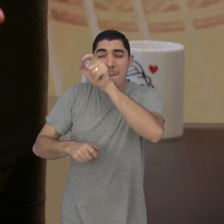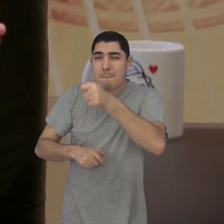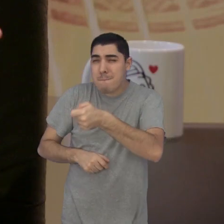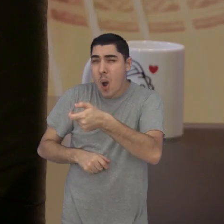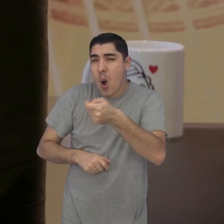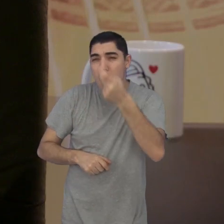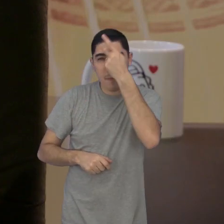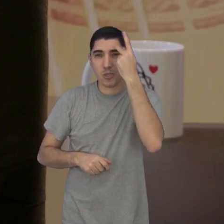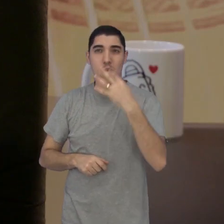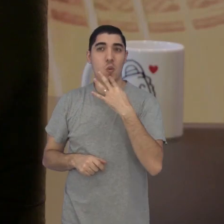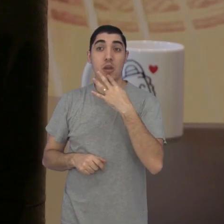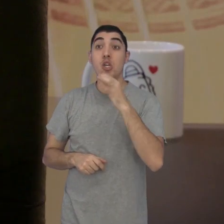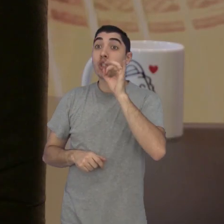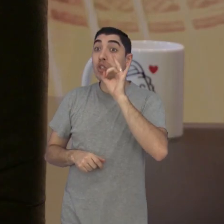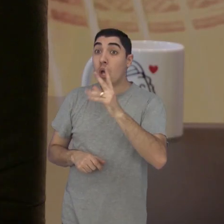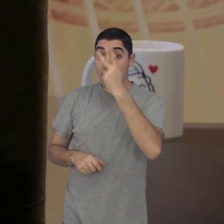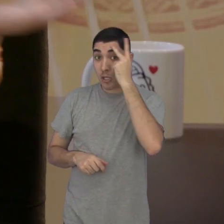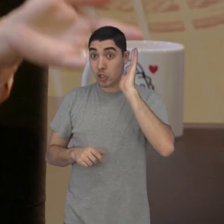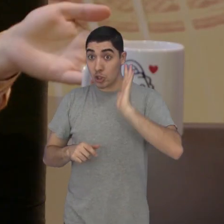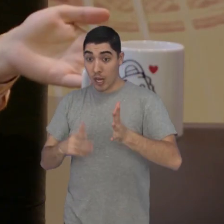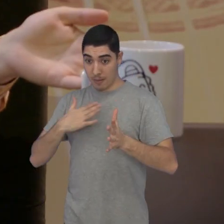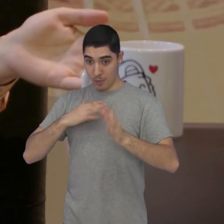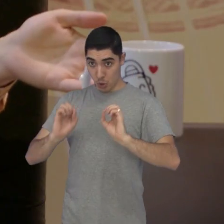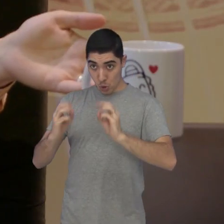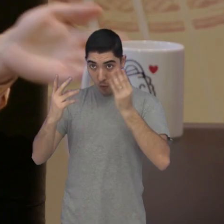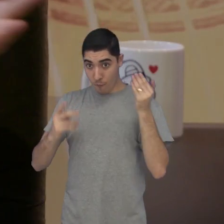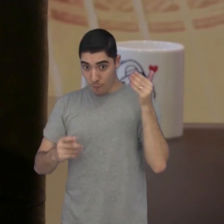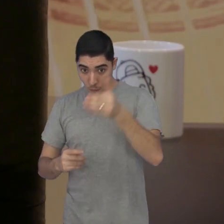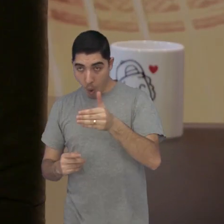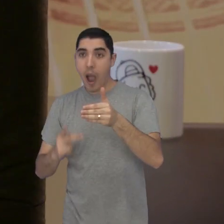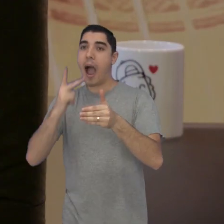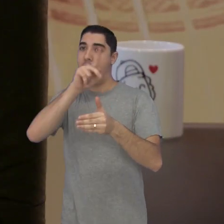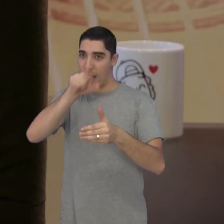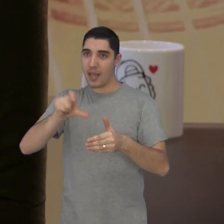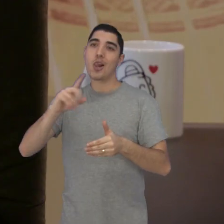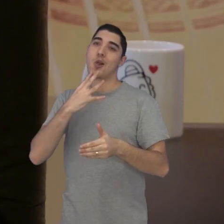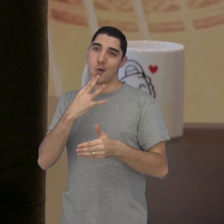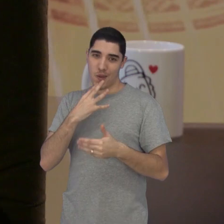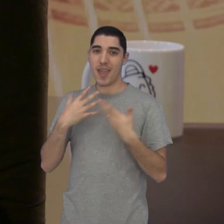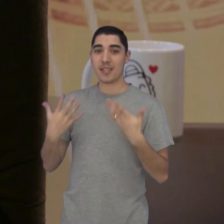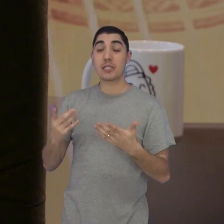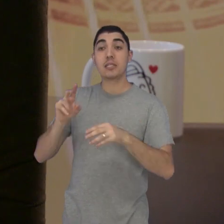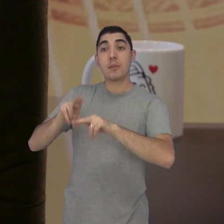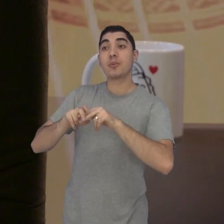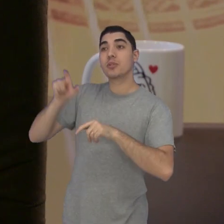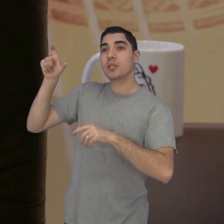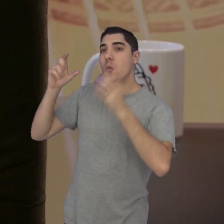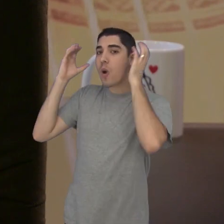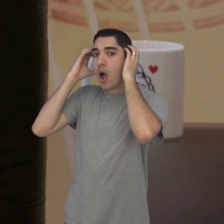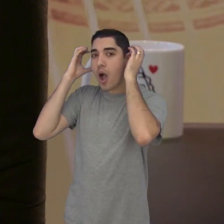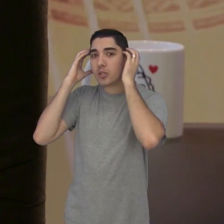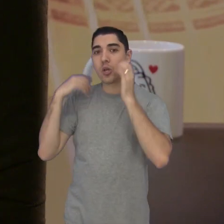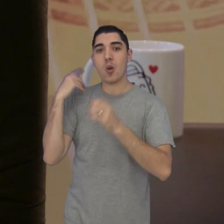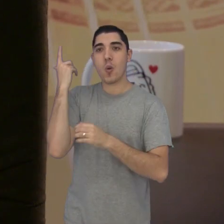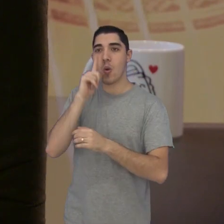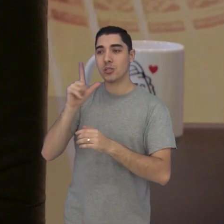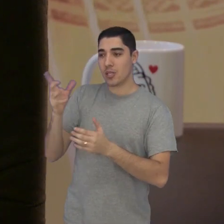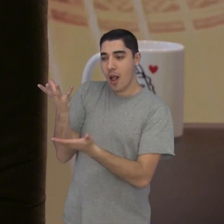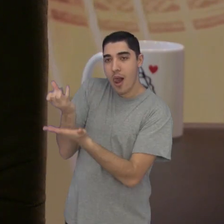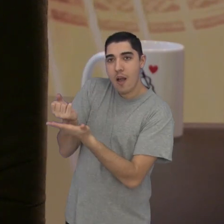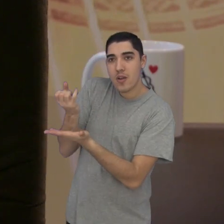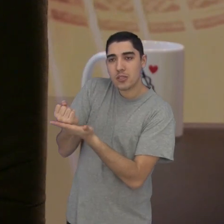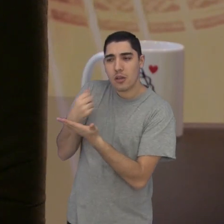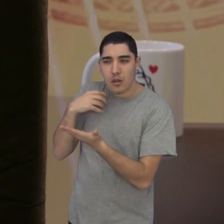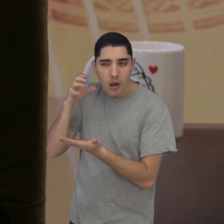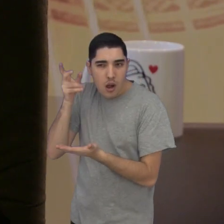tem acesso a isso. Conhece quem foi. Naquela época não tinha, né? E a gente conseguiu, através de um radialista, a gravação